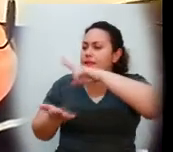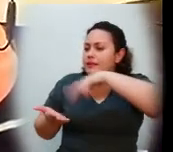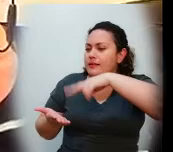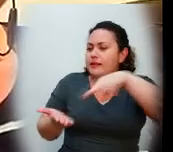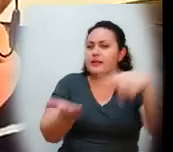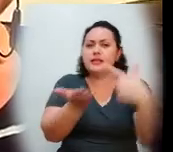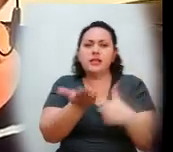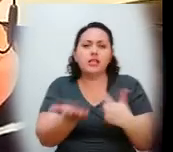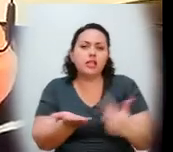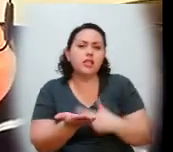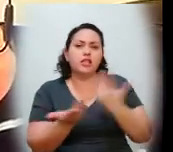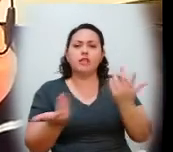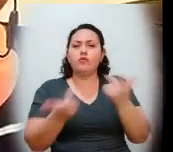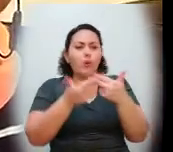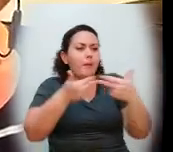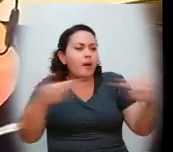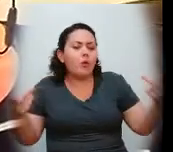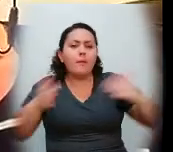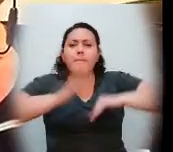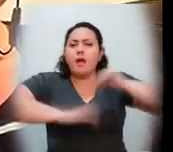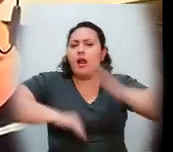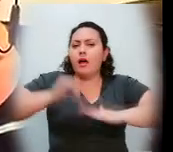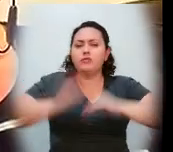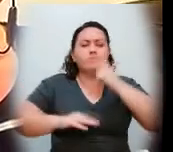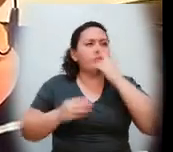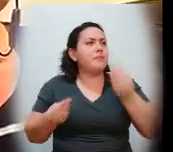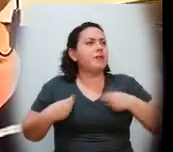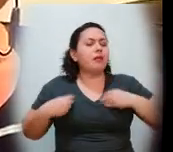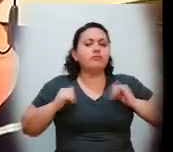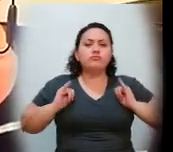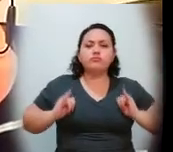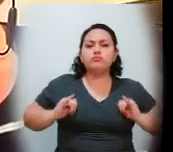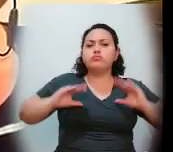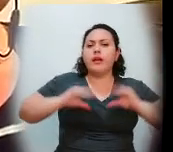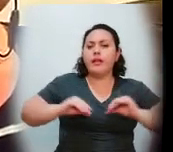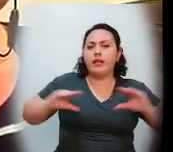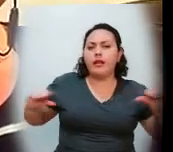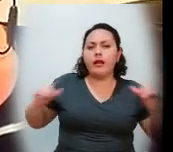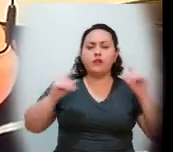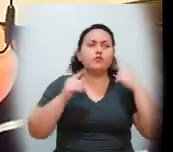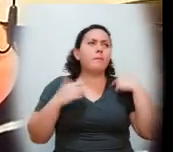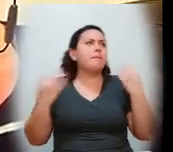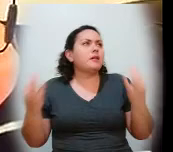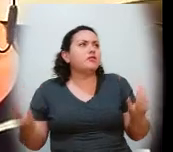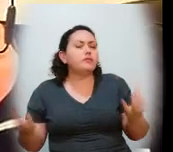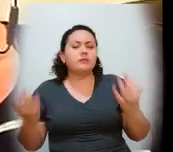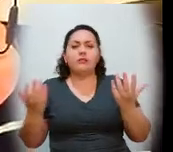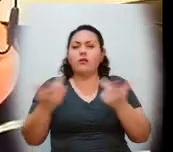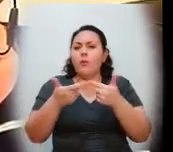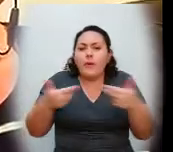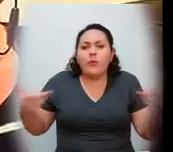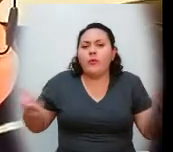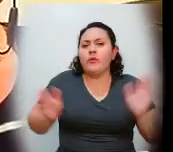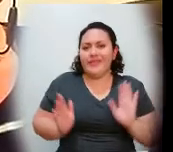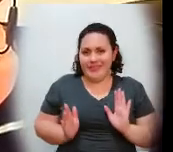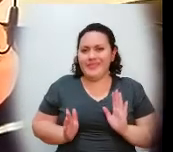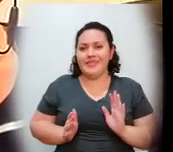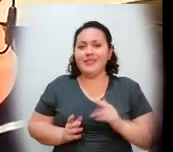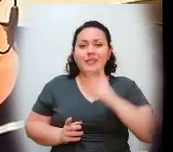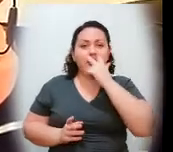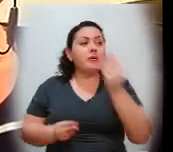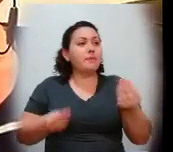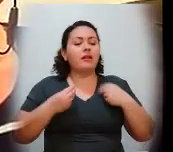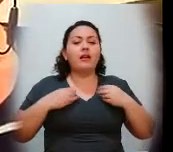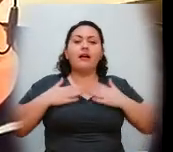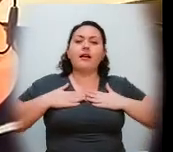alguma atividade também no sentido de relaxamento, ou até alguma meditação, né, alguma atividade que